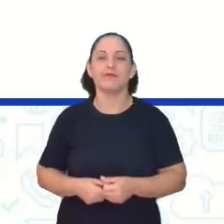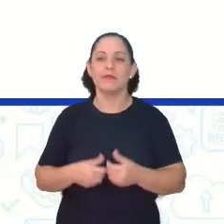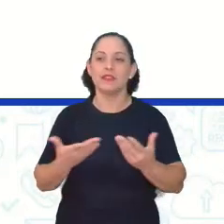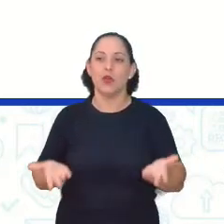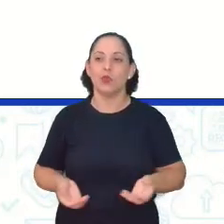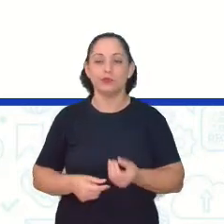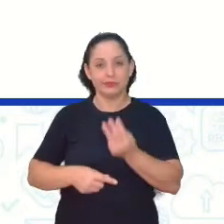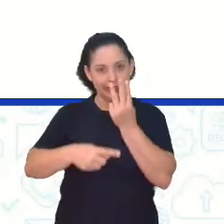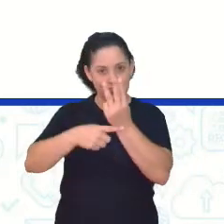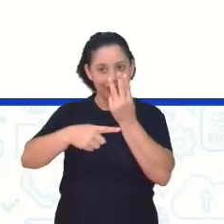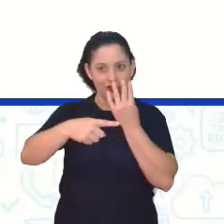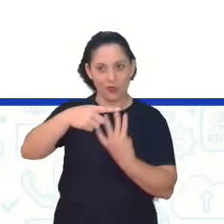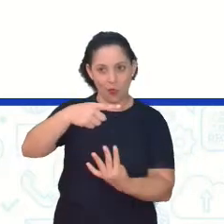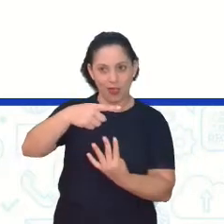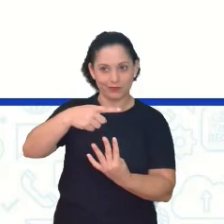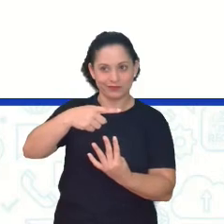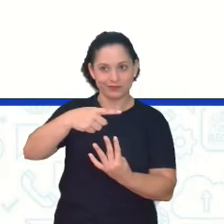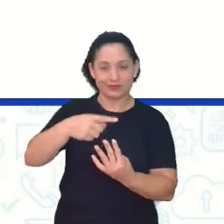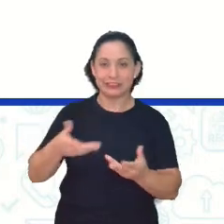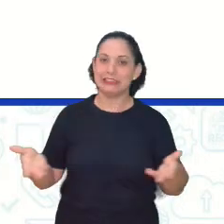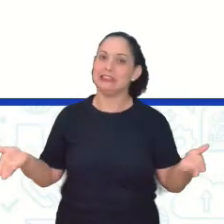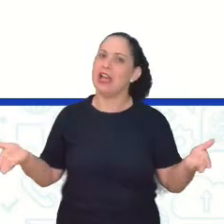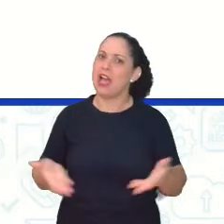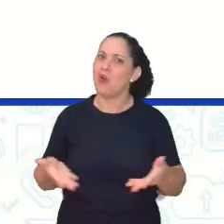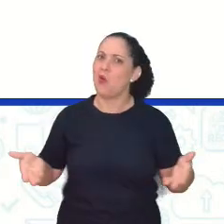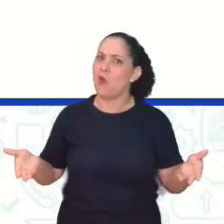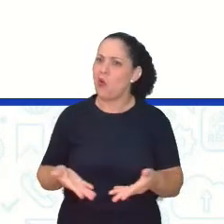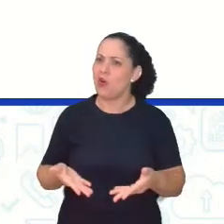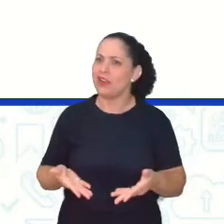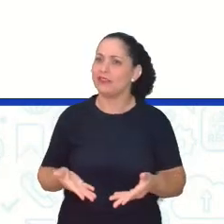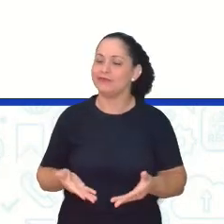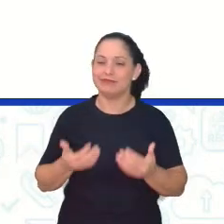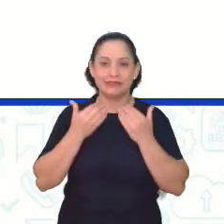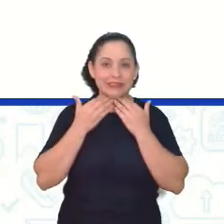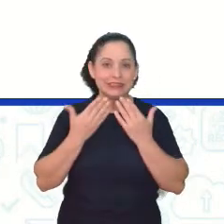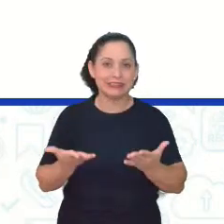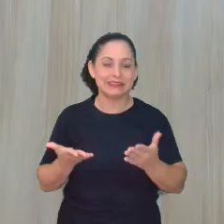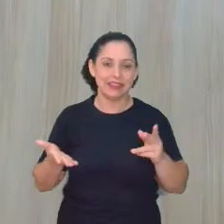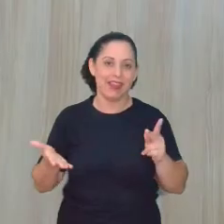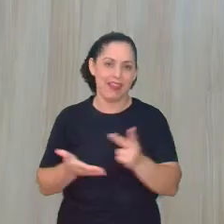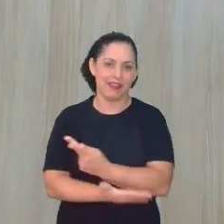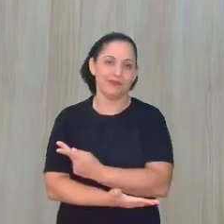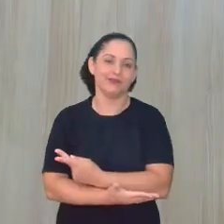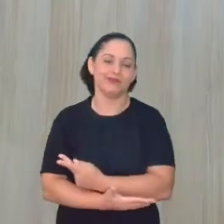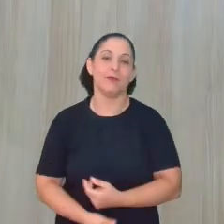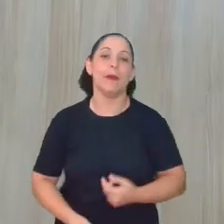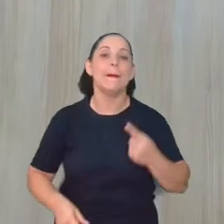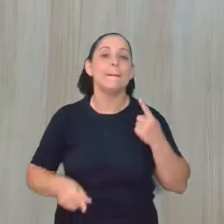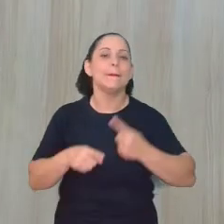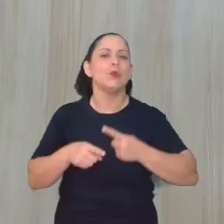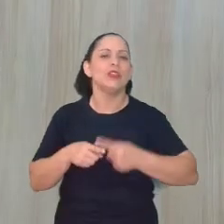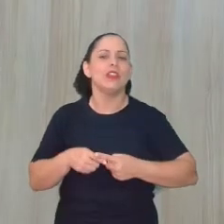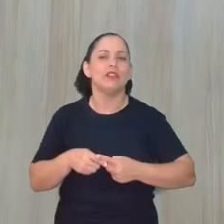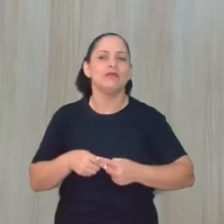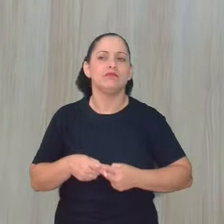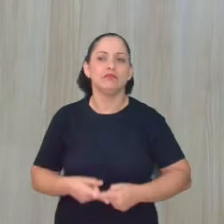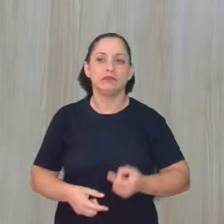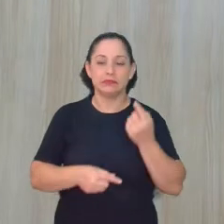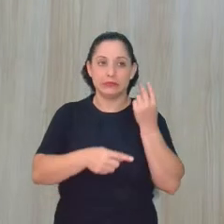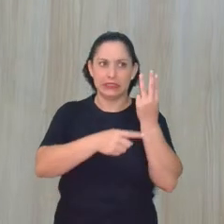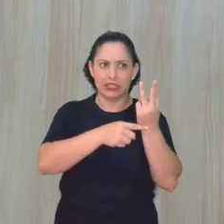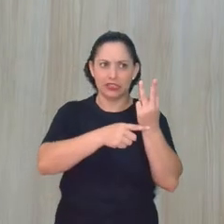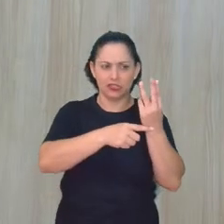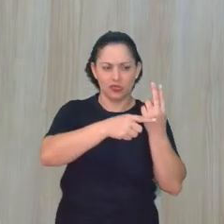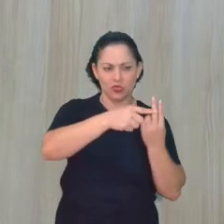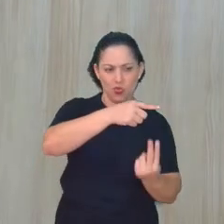4. O bicho pegou, não foi, Ricardinho? Eita, agora deu errado. Não Aí, tem como. deu errado aí, certo? deu errado. Porque uma razão deu 3 está para 2